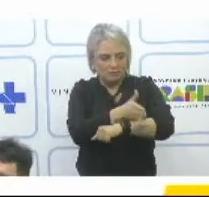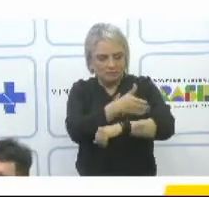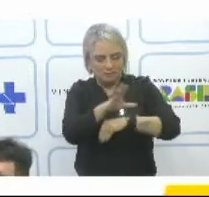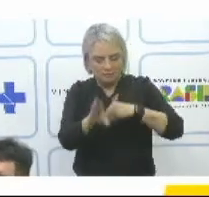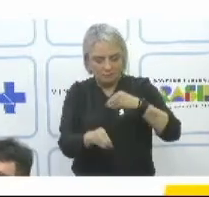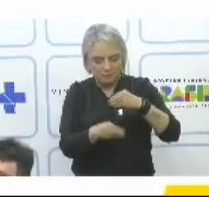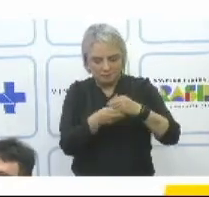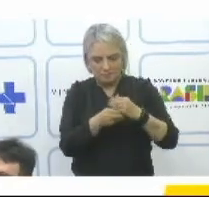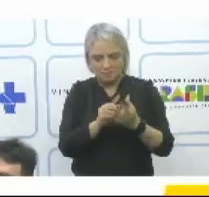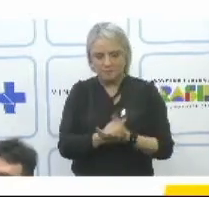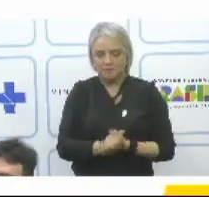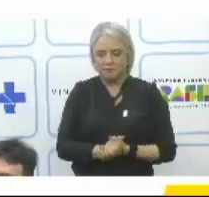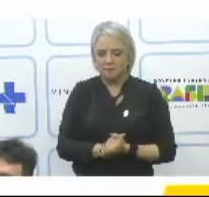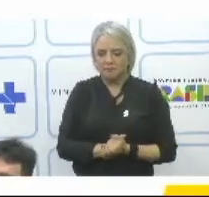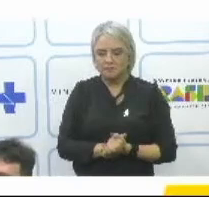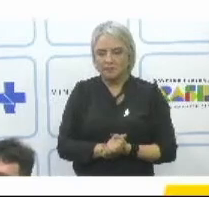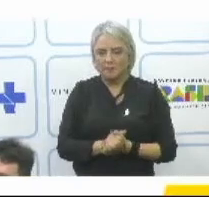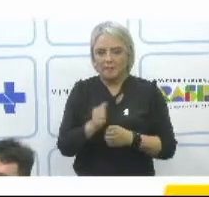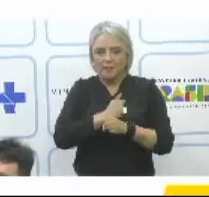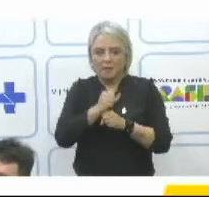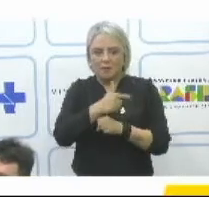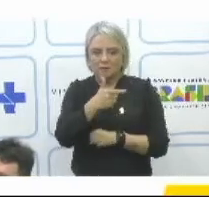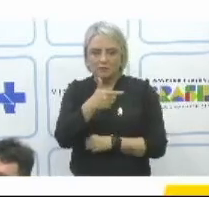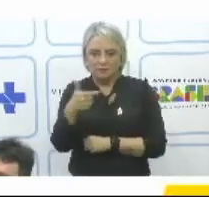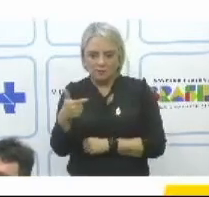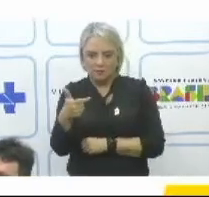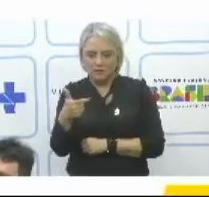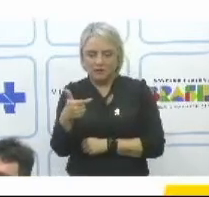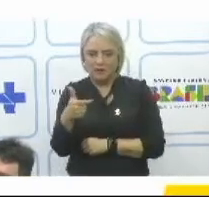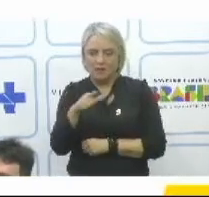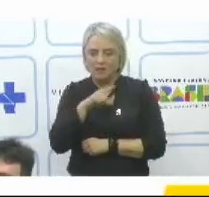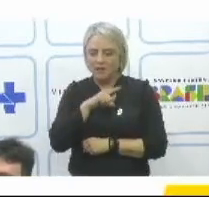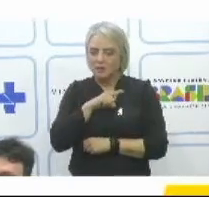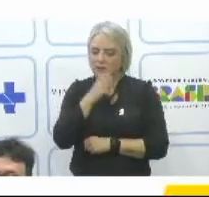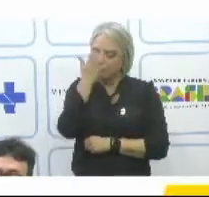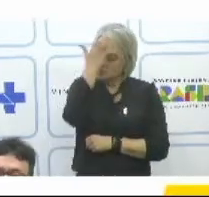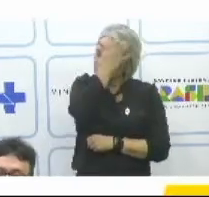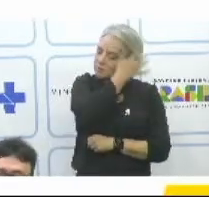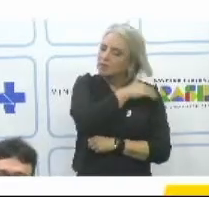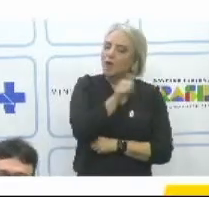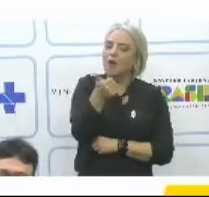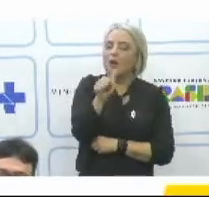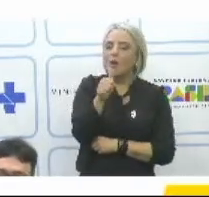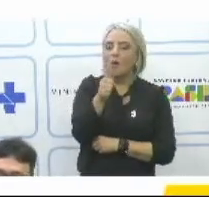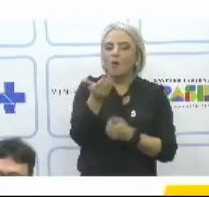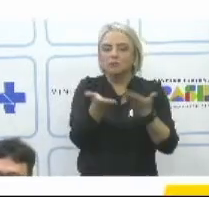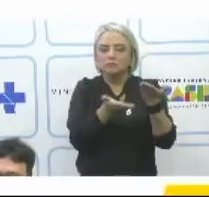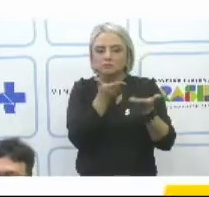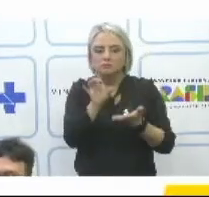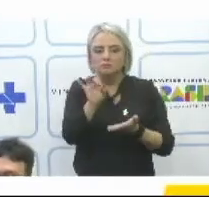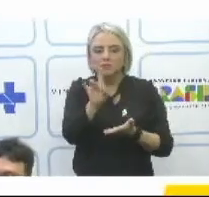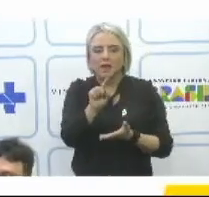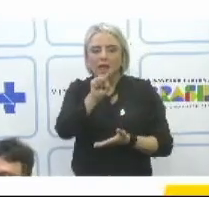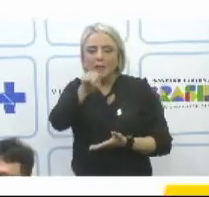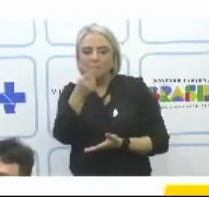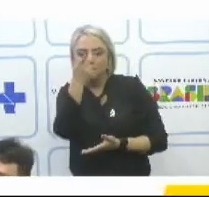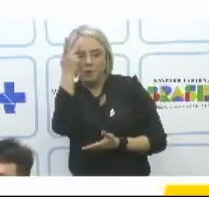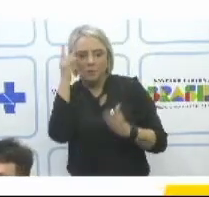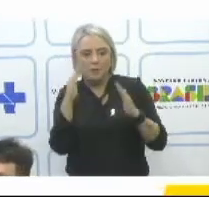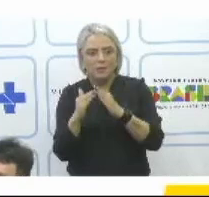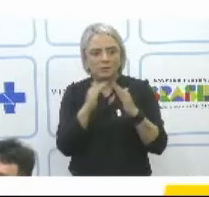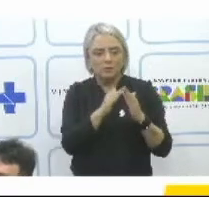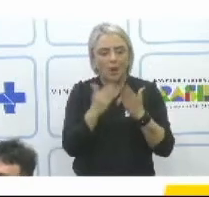práticas, né, que em 2022 a gente tinha 11 procedimentos para cada 1.000 habitantes como